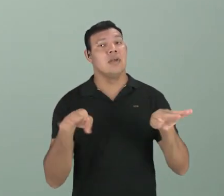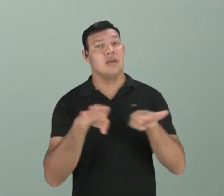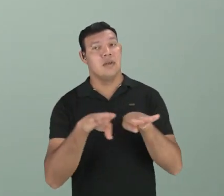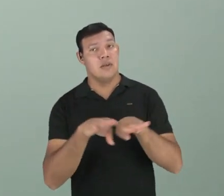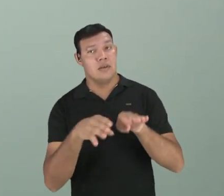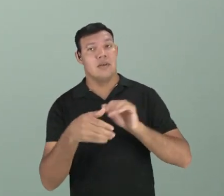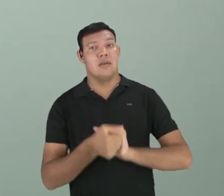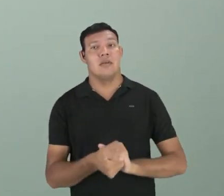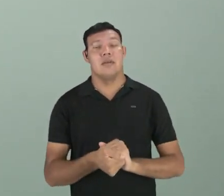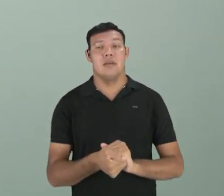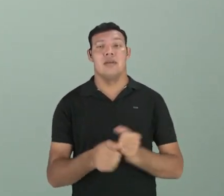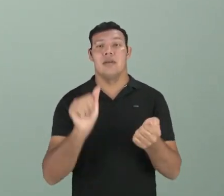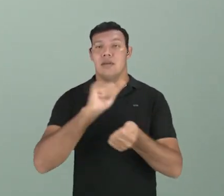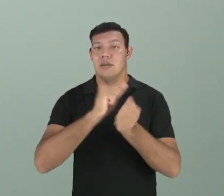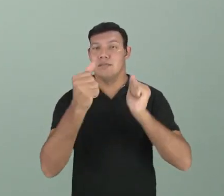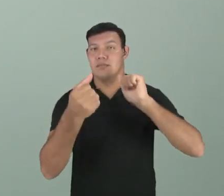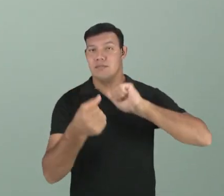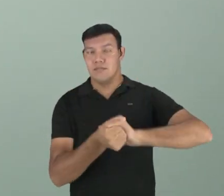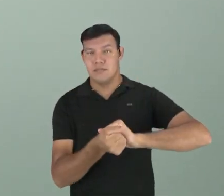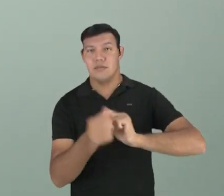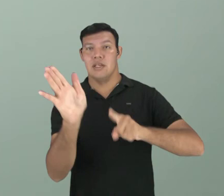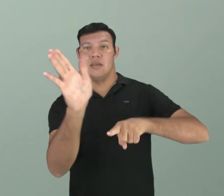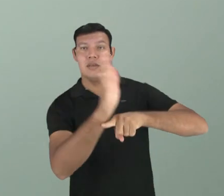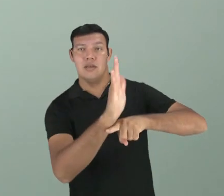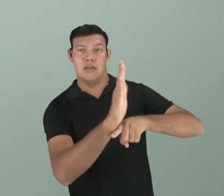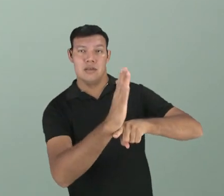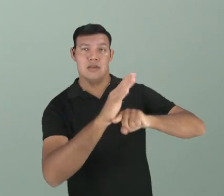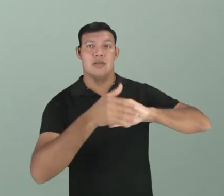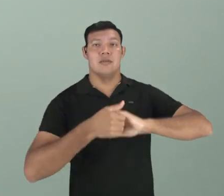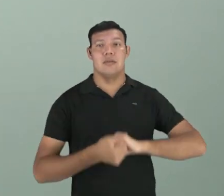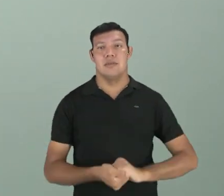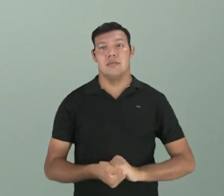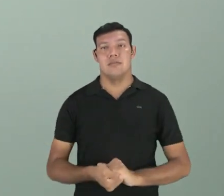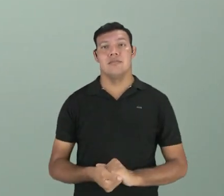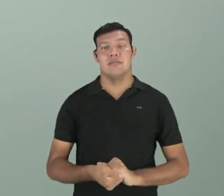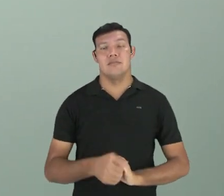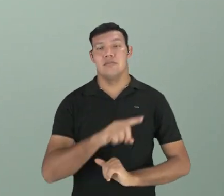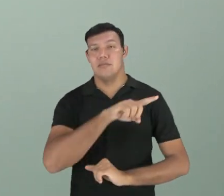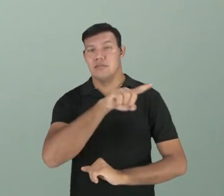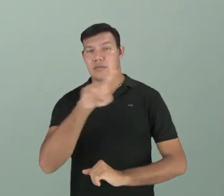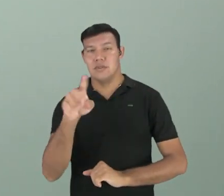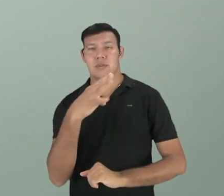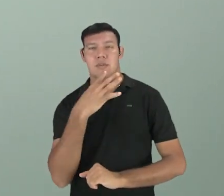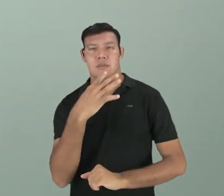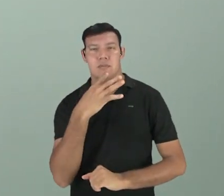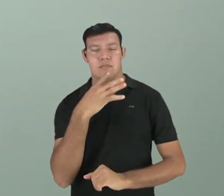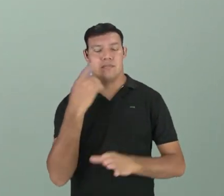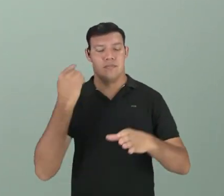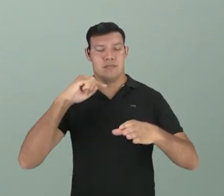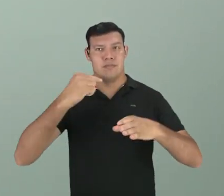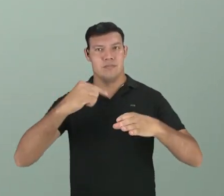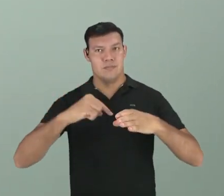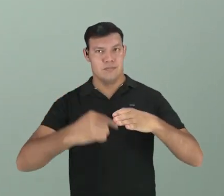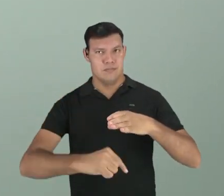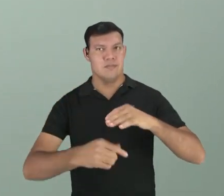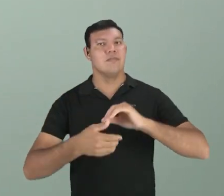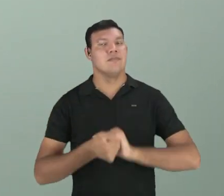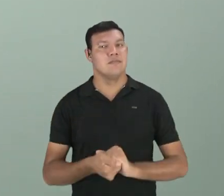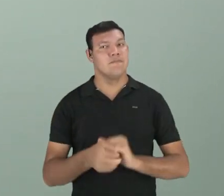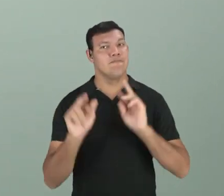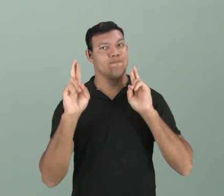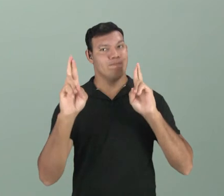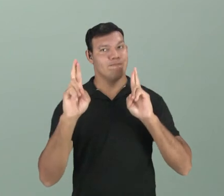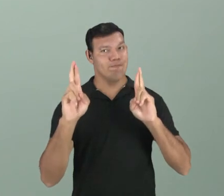também estão em versões de filme, também são filme, para que vocês possam conhecer e se aprofundar mais. Espero